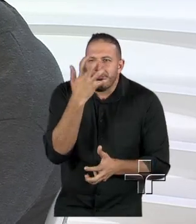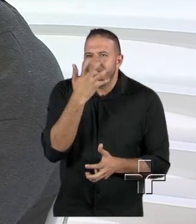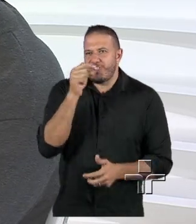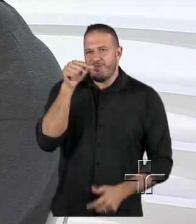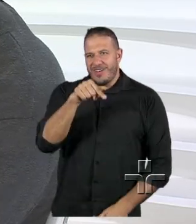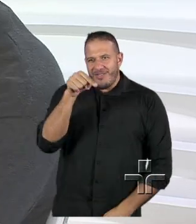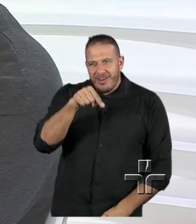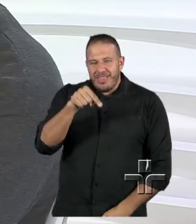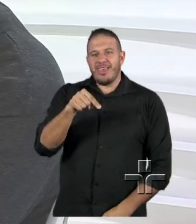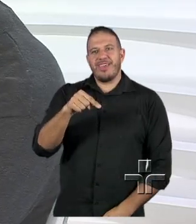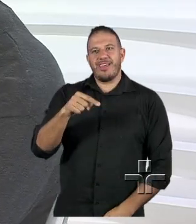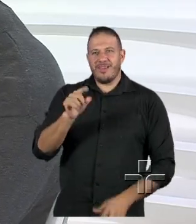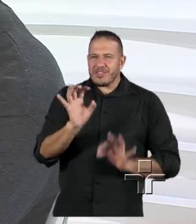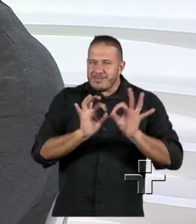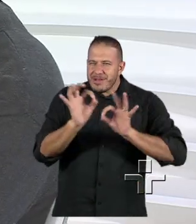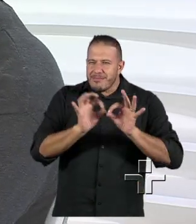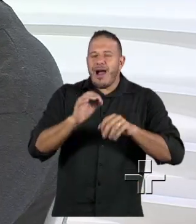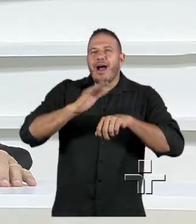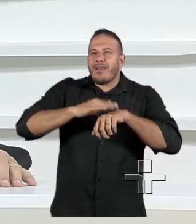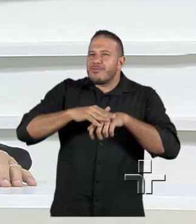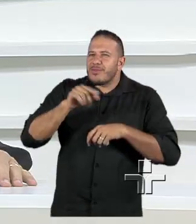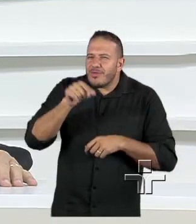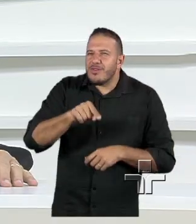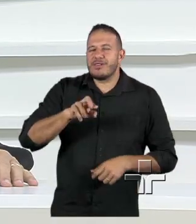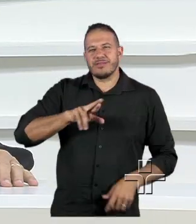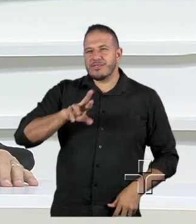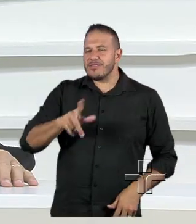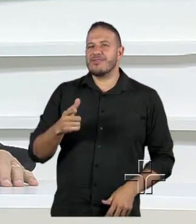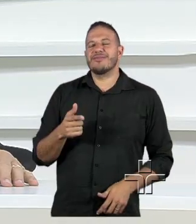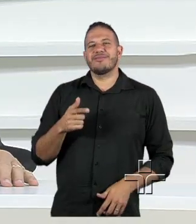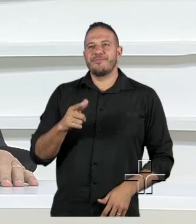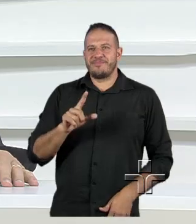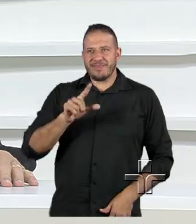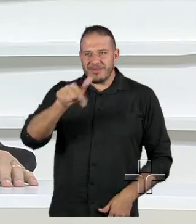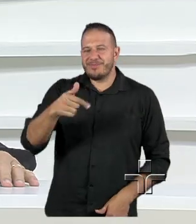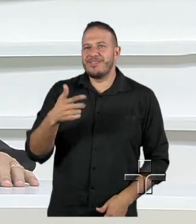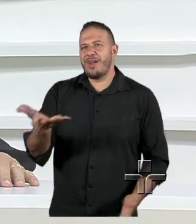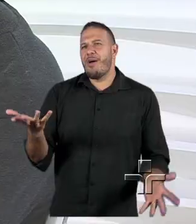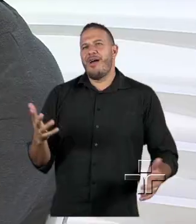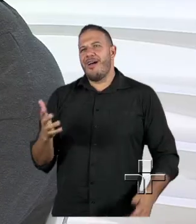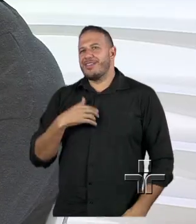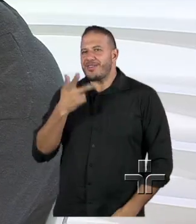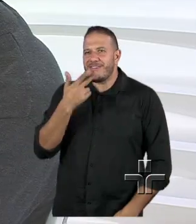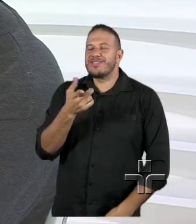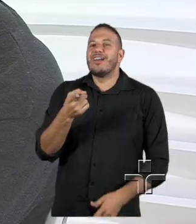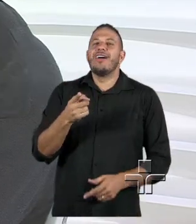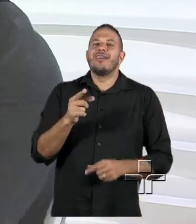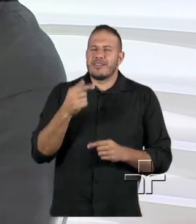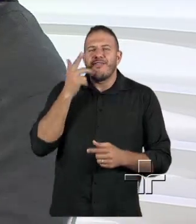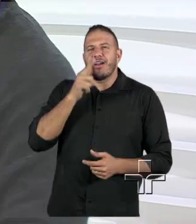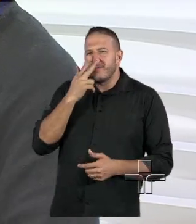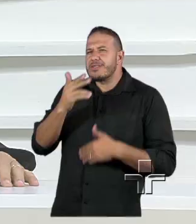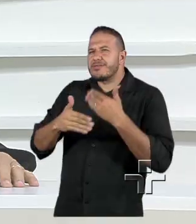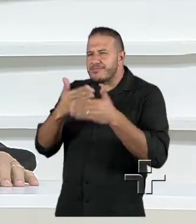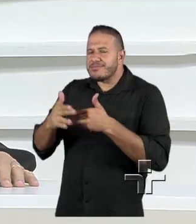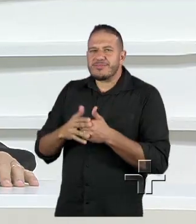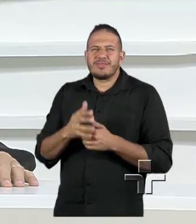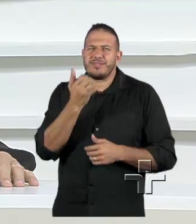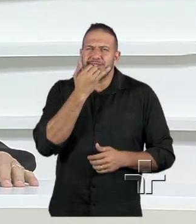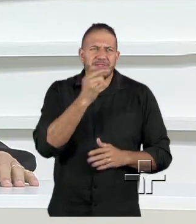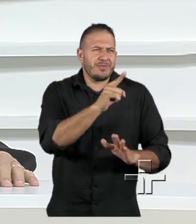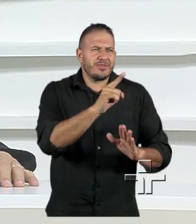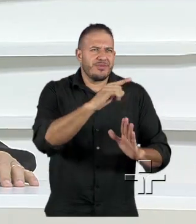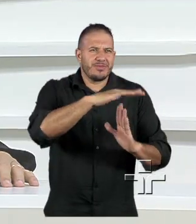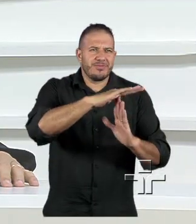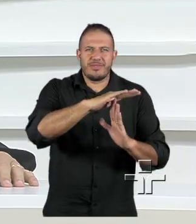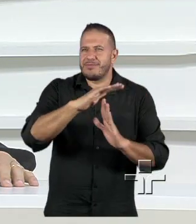você vive para alguma coisa, foi até o você vai se subsolo daqui a pouco. Você vai se desenvolvendo. Só um instantinho,